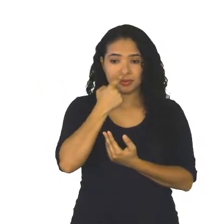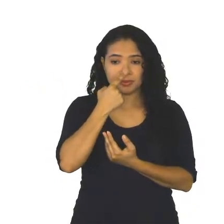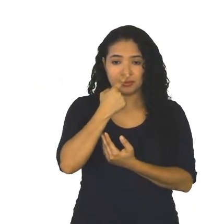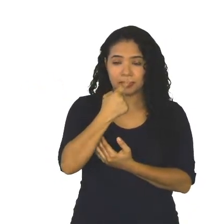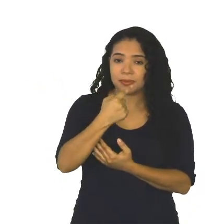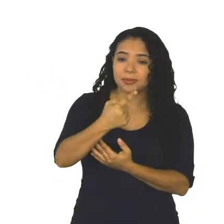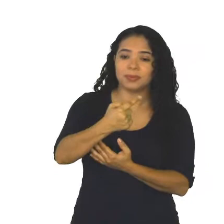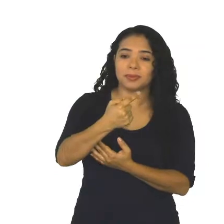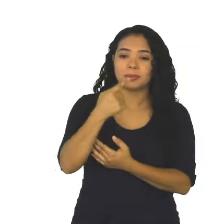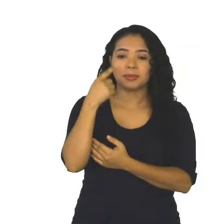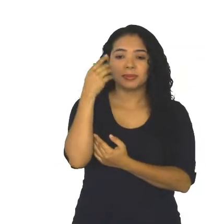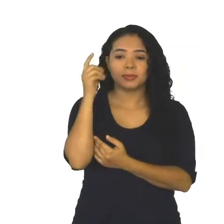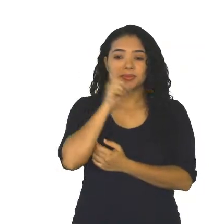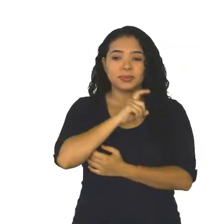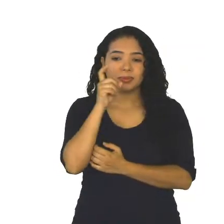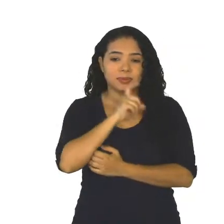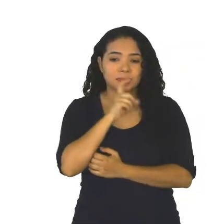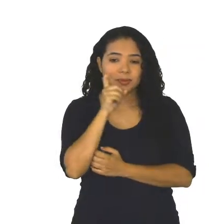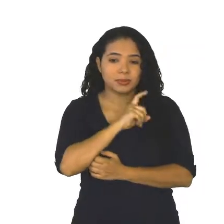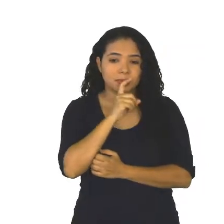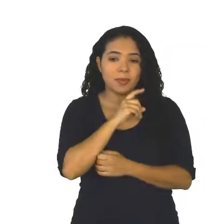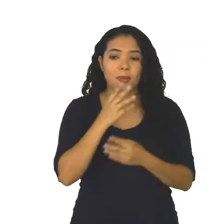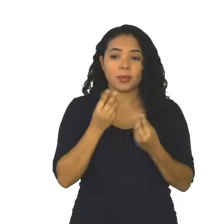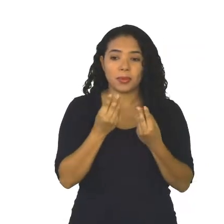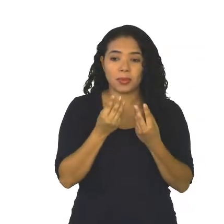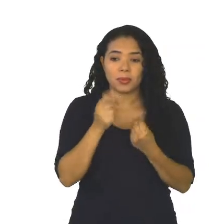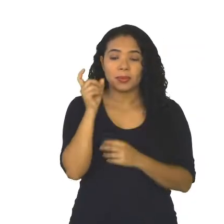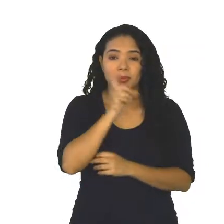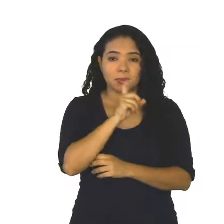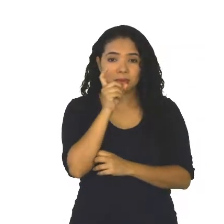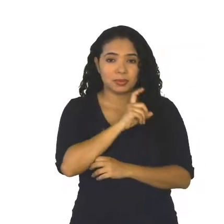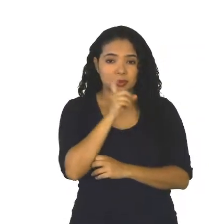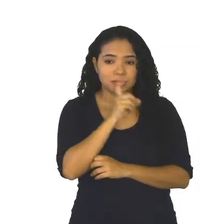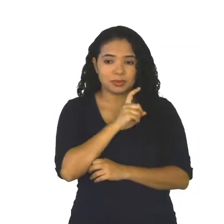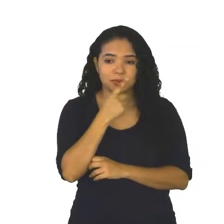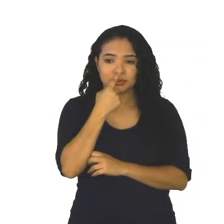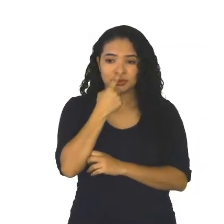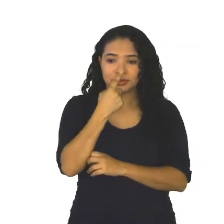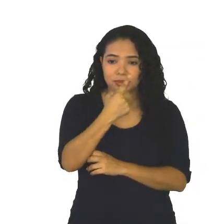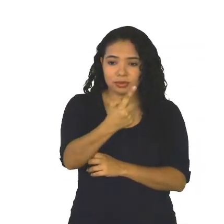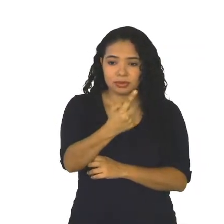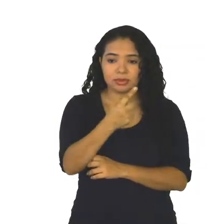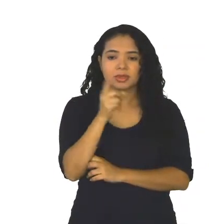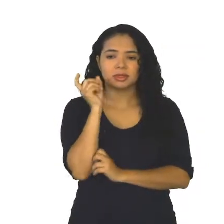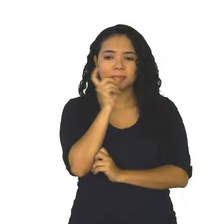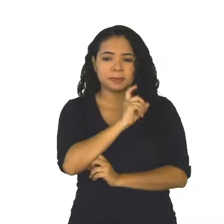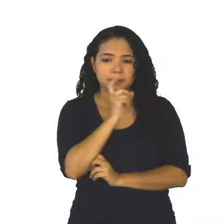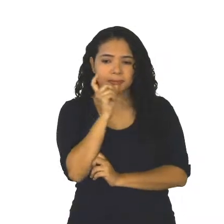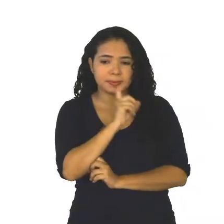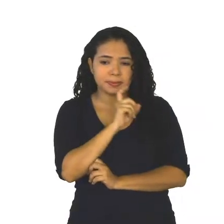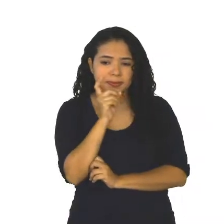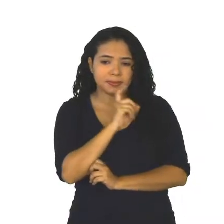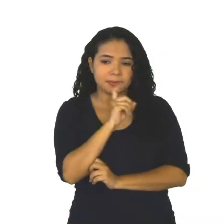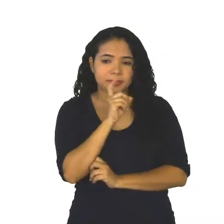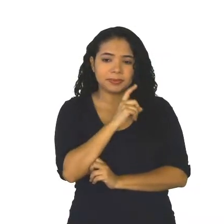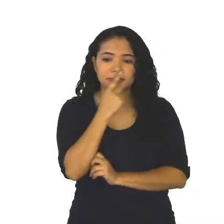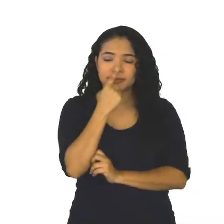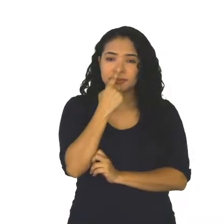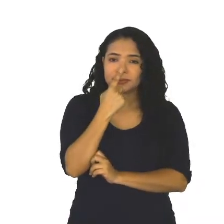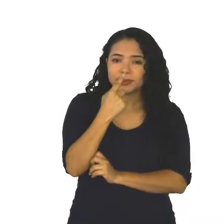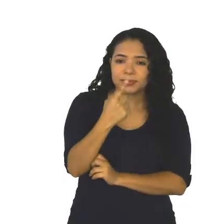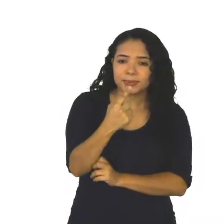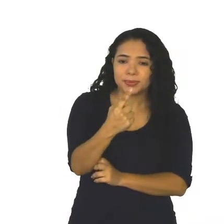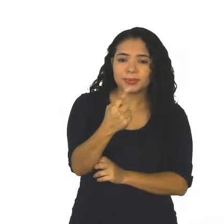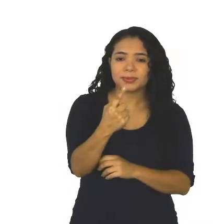tanto mentir. Lembra que eu falei na aula passada da questão da mentira, né? Então, de tanto ele mentir, o nariz dele é enorme. E lá na ponta